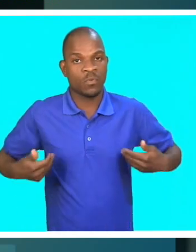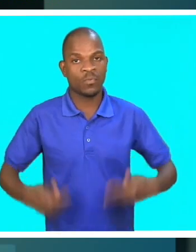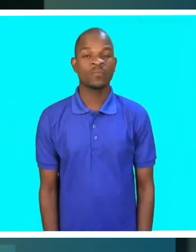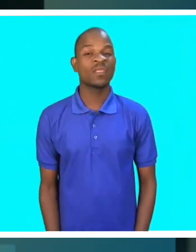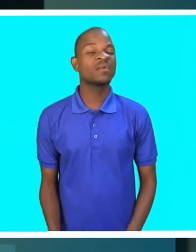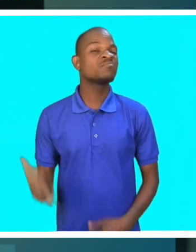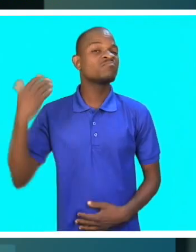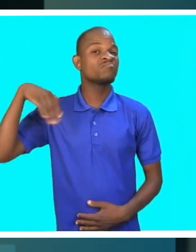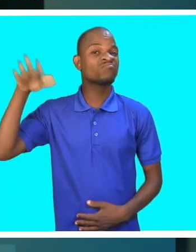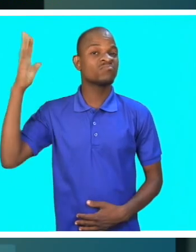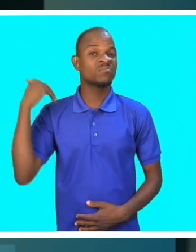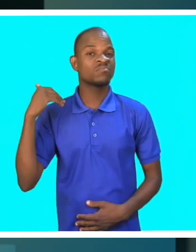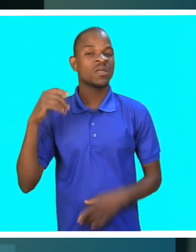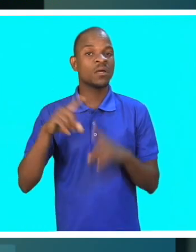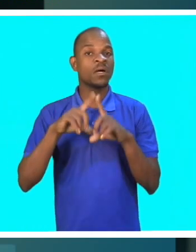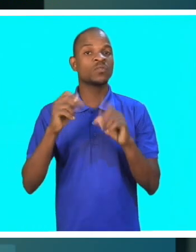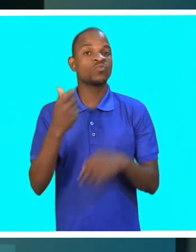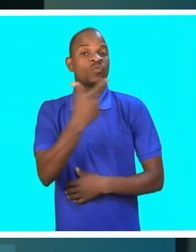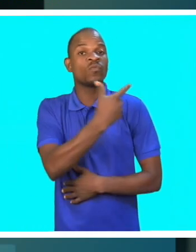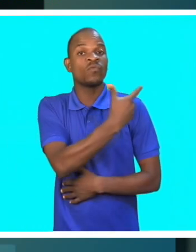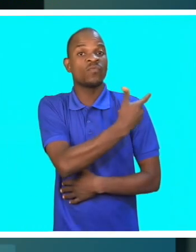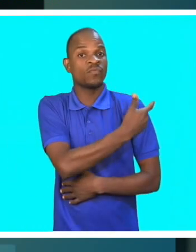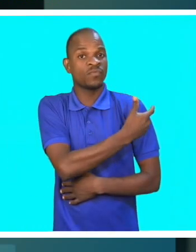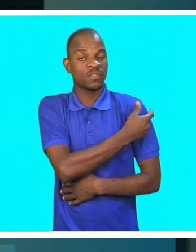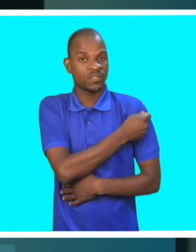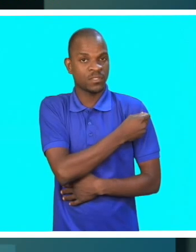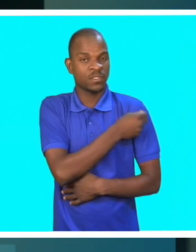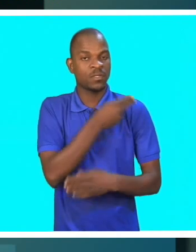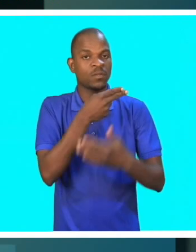aos pés. Naquela altura não tínhamos